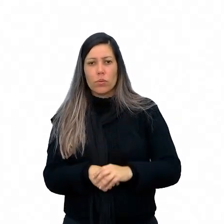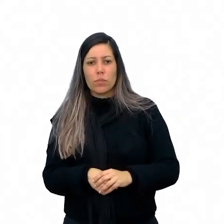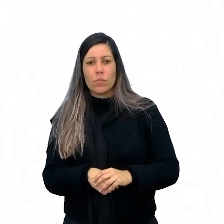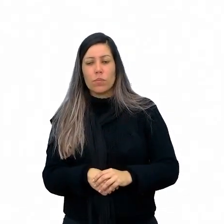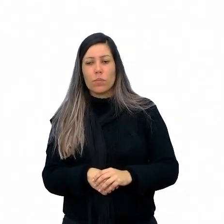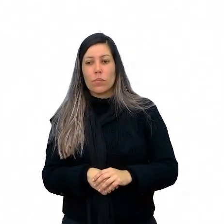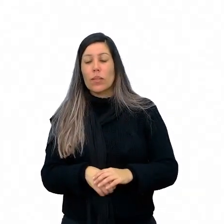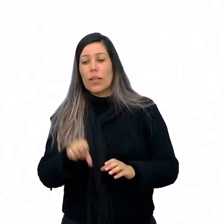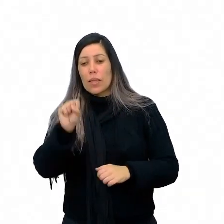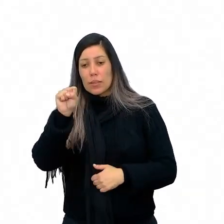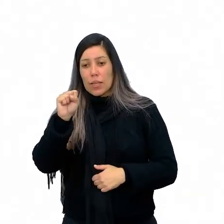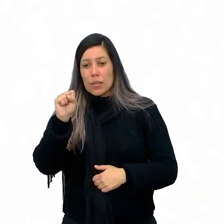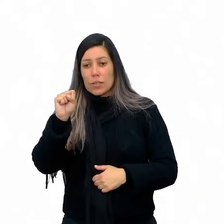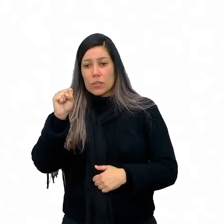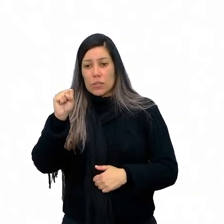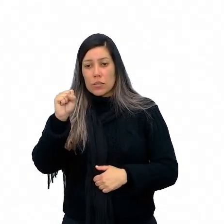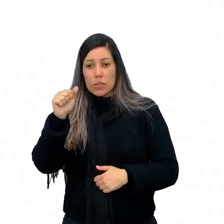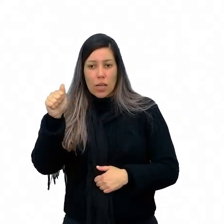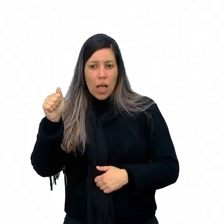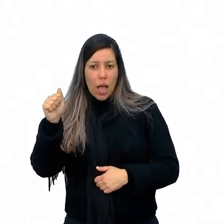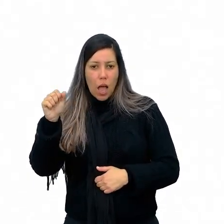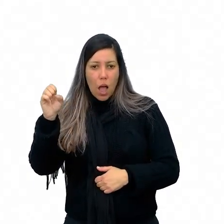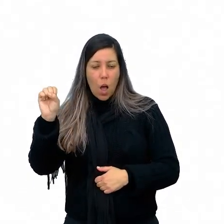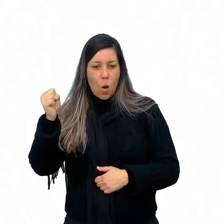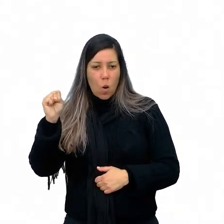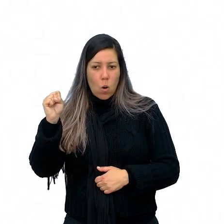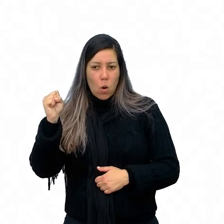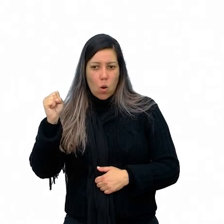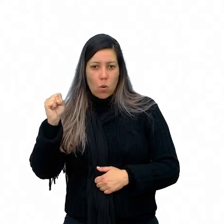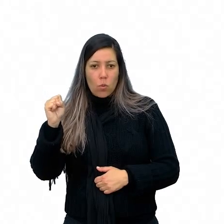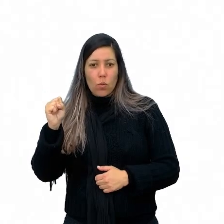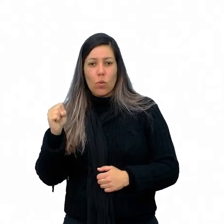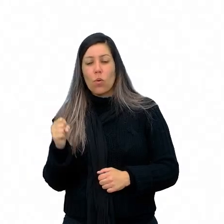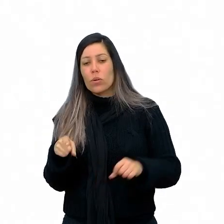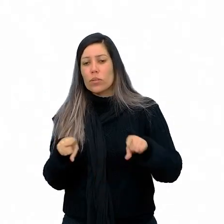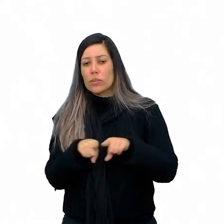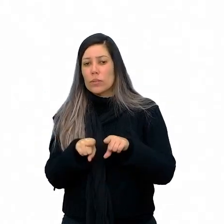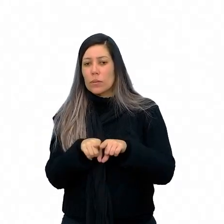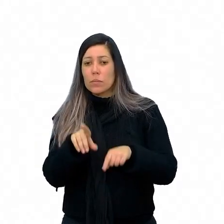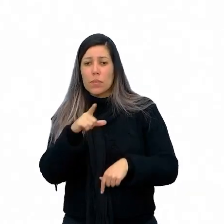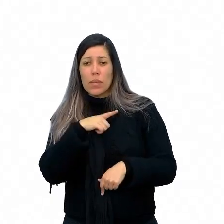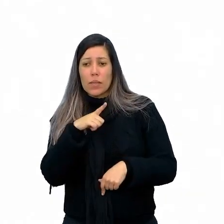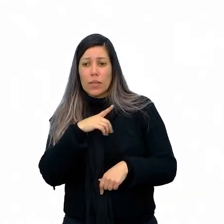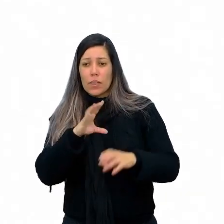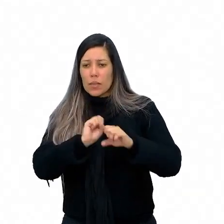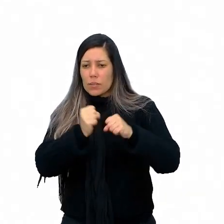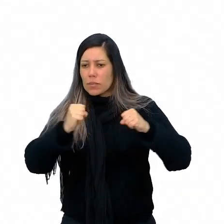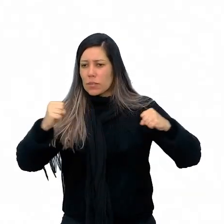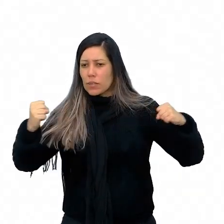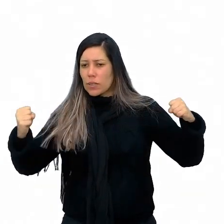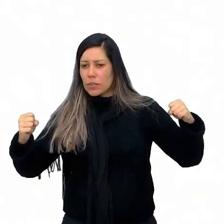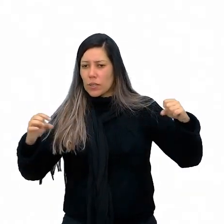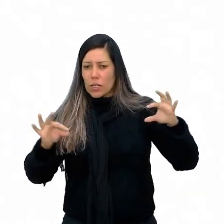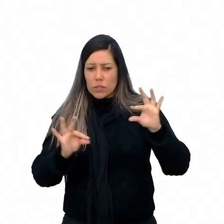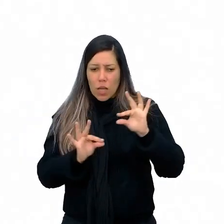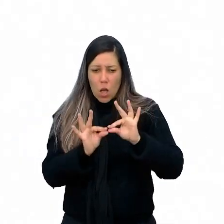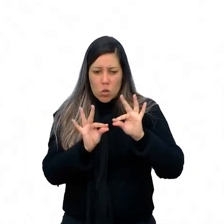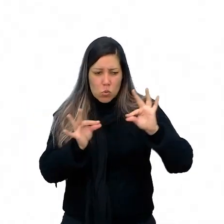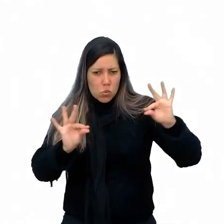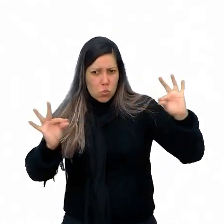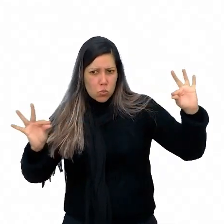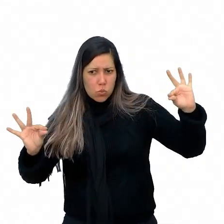na SA8, nós temos para a primeira série do ensino médio a unidade temática grandezas e medidas, o